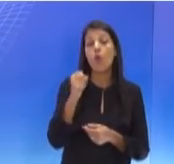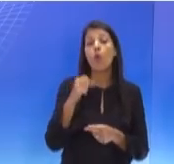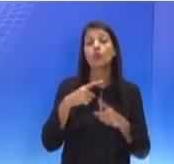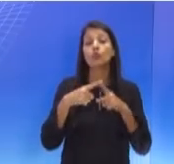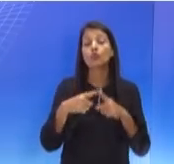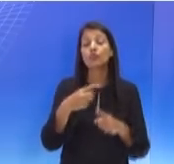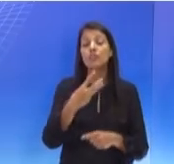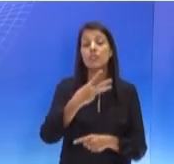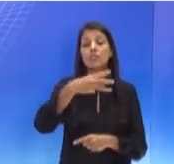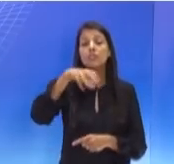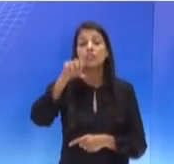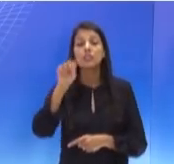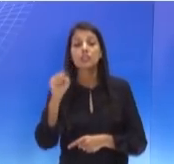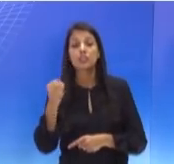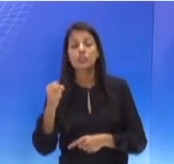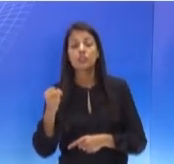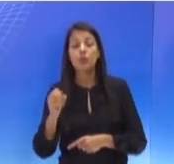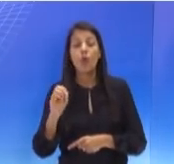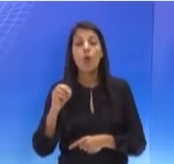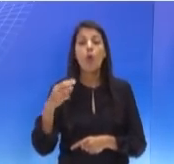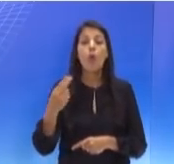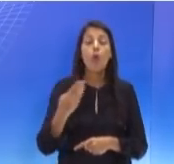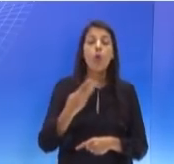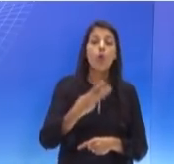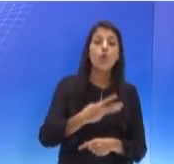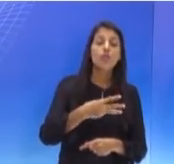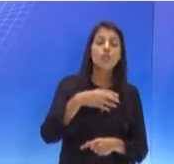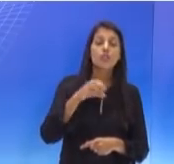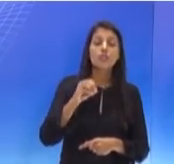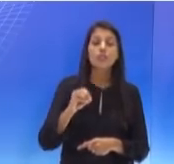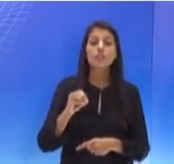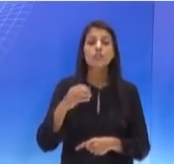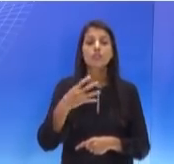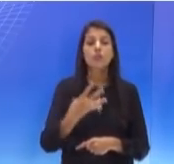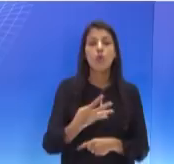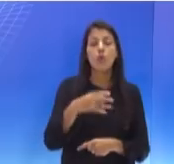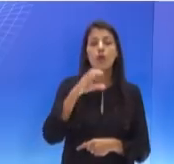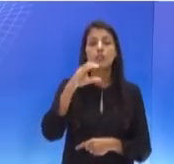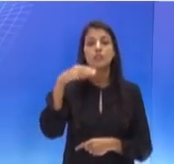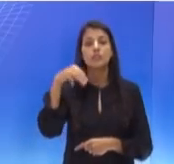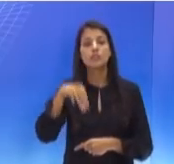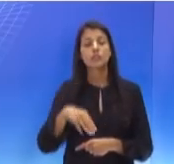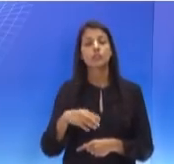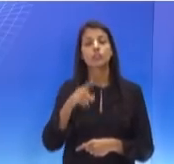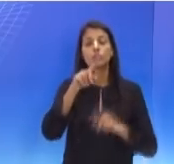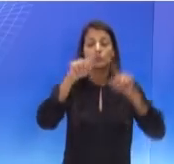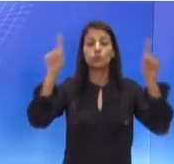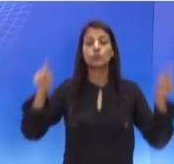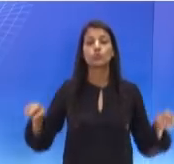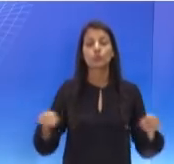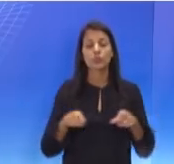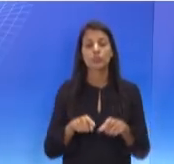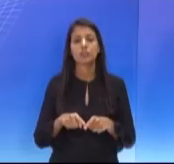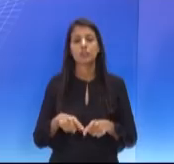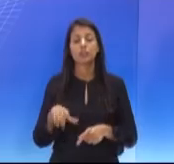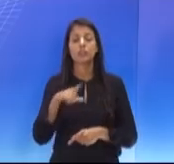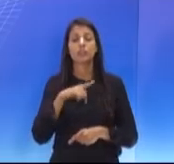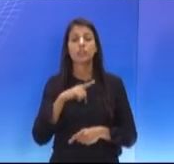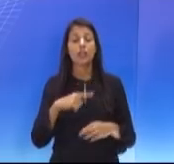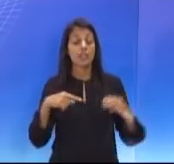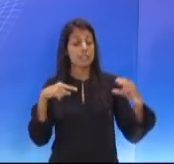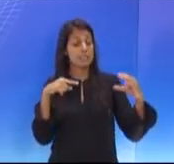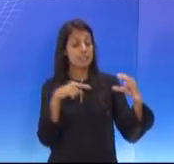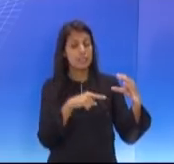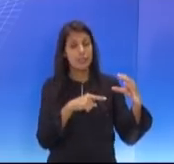seja, 304 centímetros quadrados, que é a letra C. Então, pessoal, essa questão,